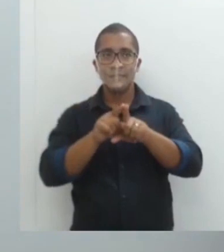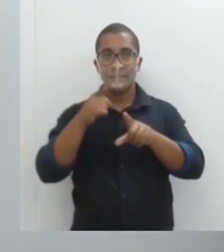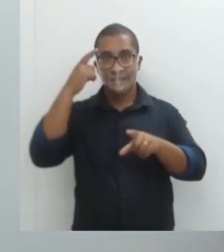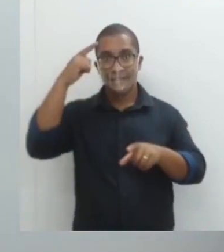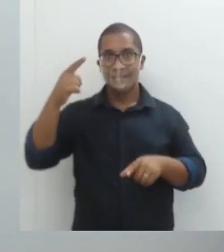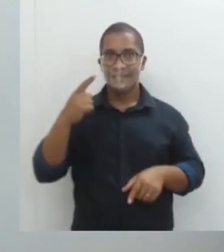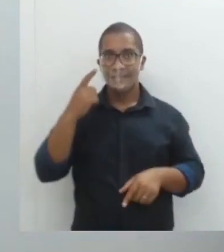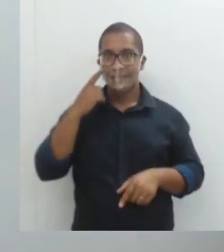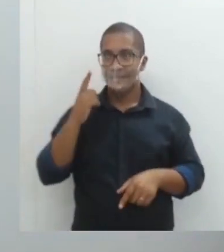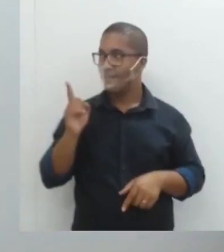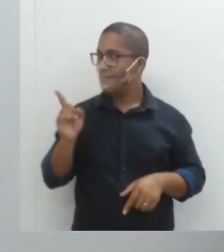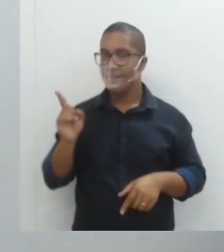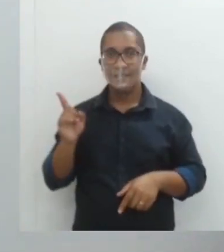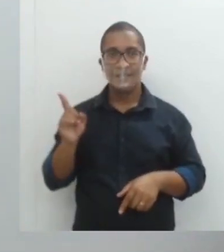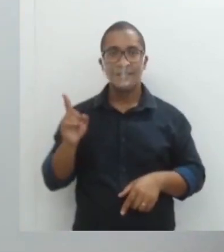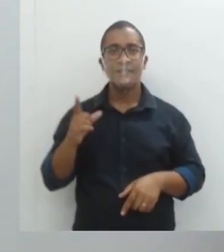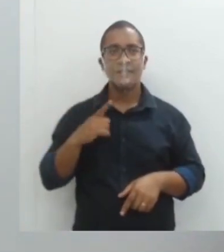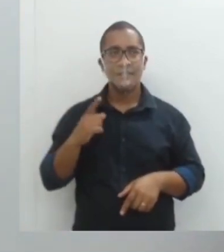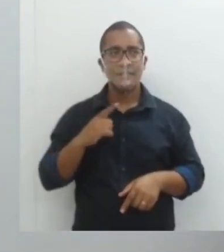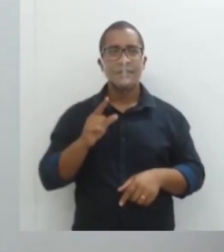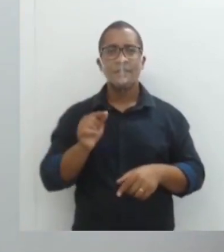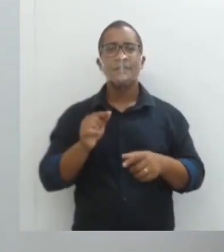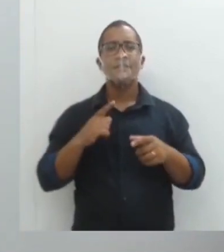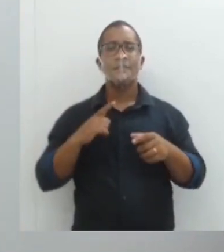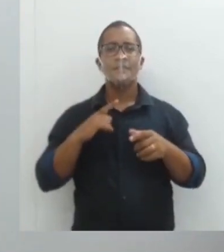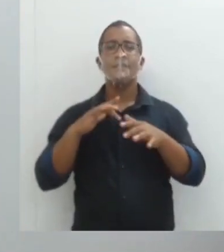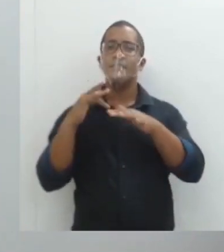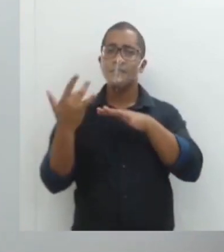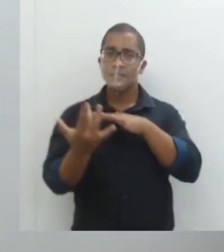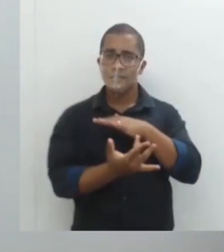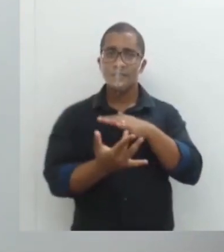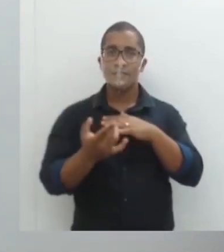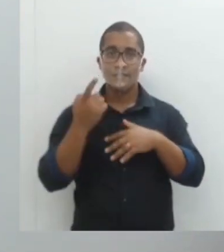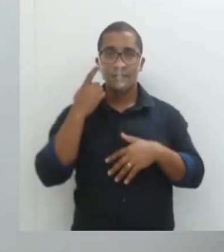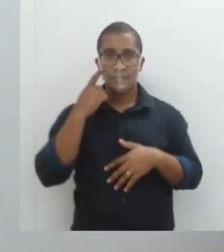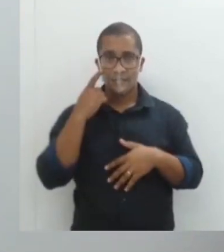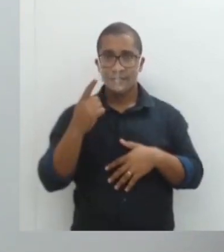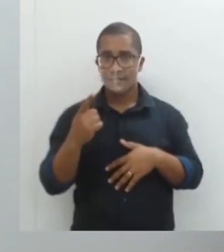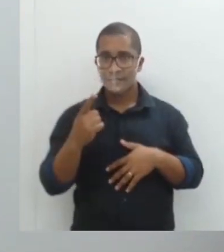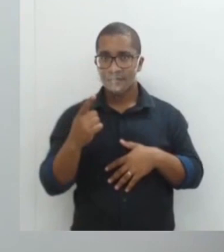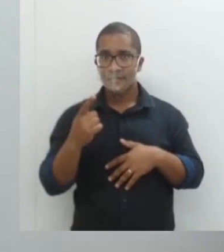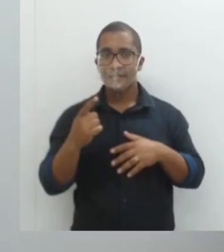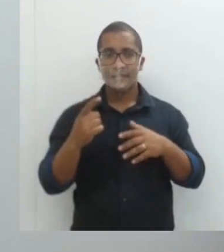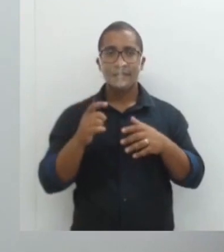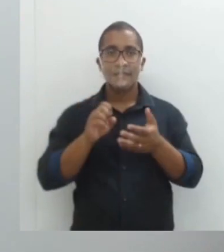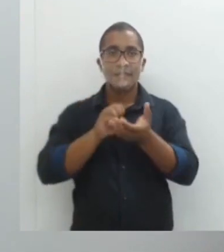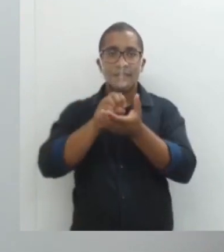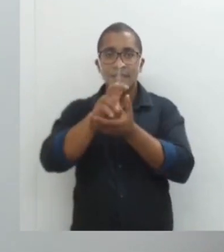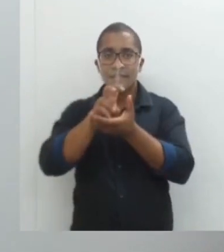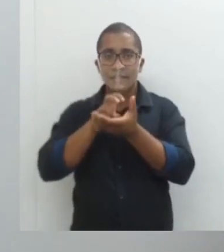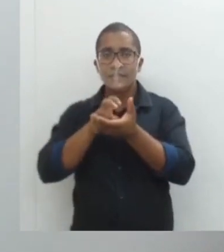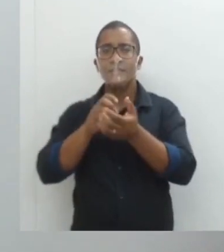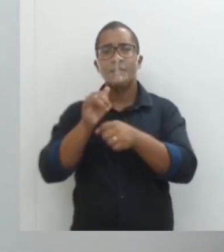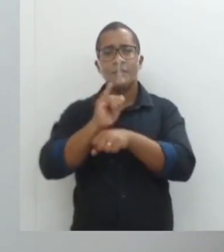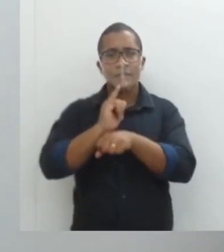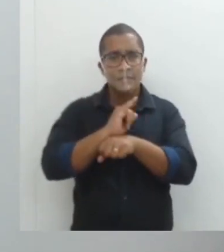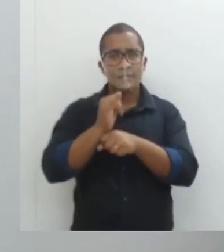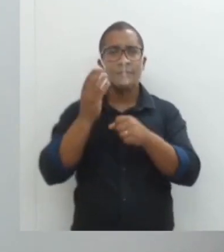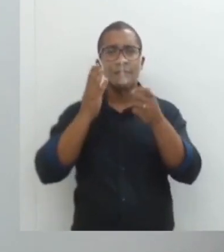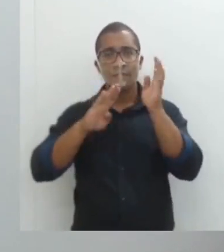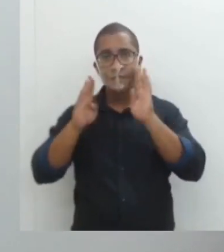olha aqui, ó, acompanha a nossa rede social, aqui, ó, EducaPE, vai lá no YouTube, vai no